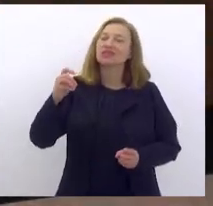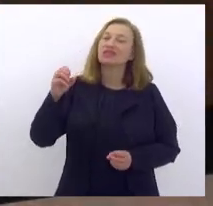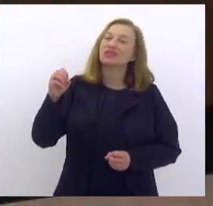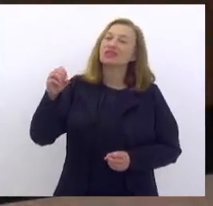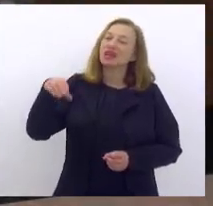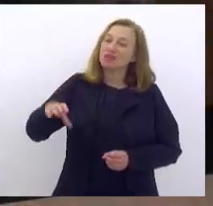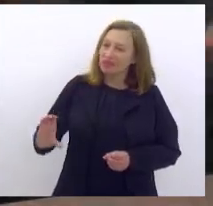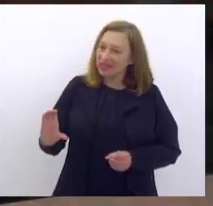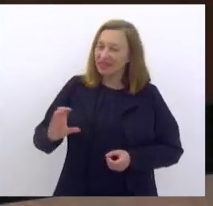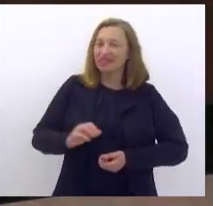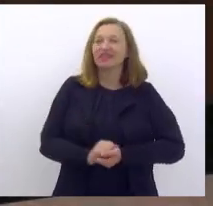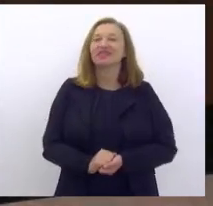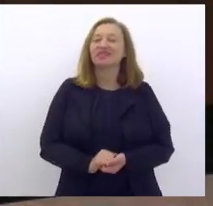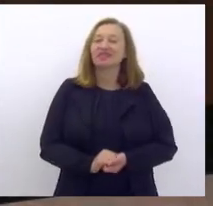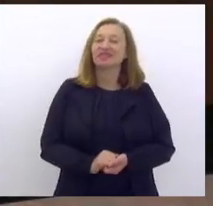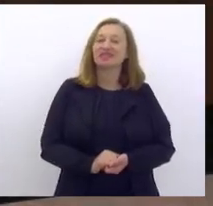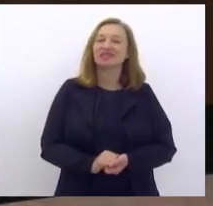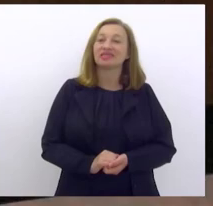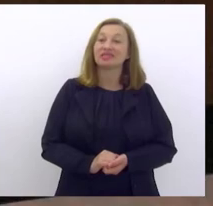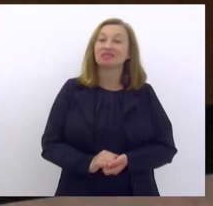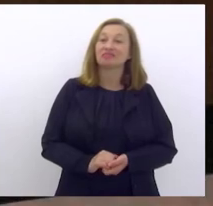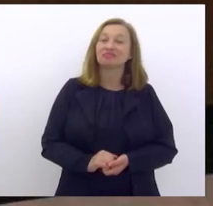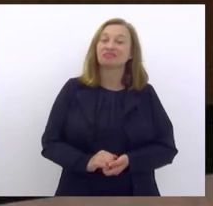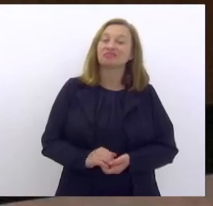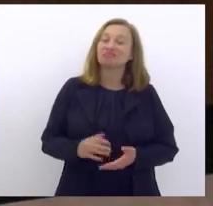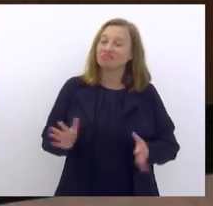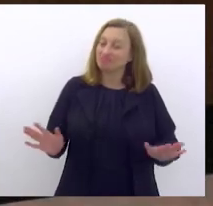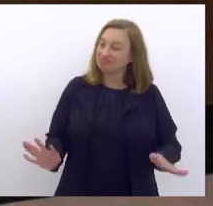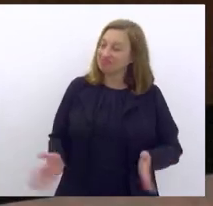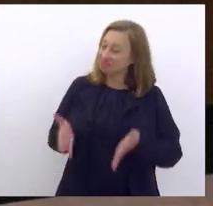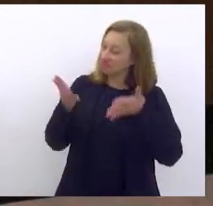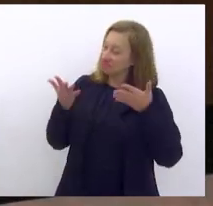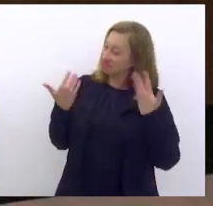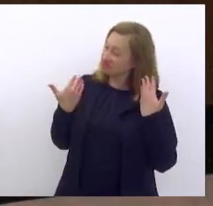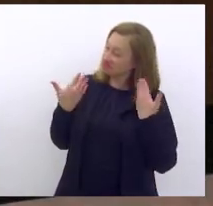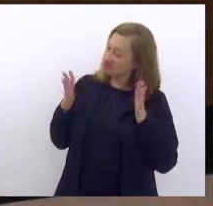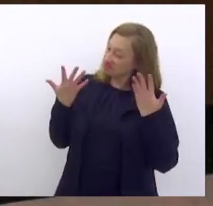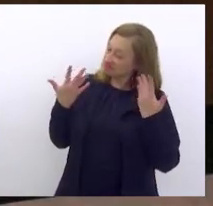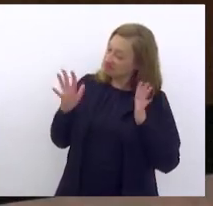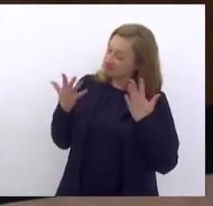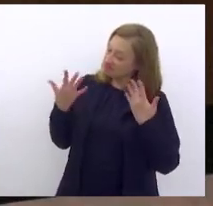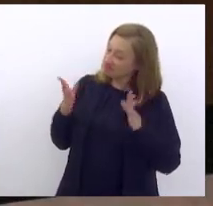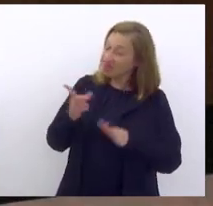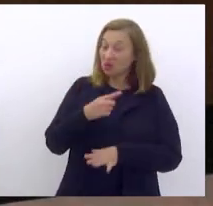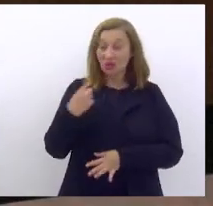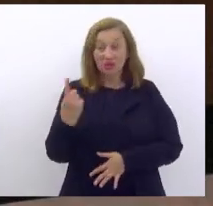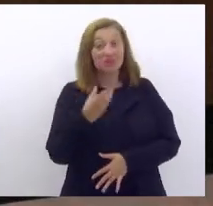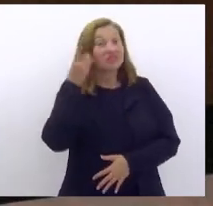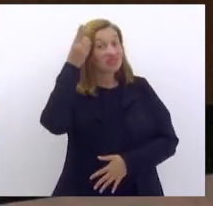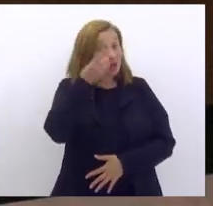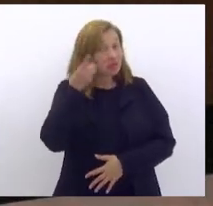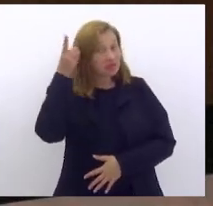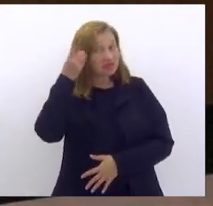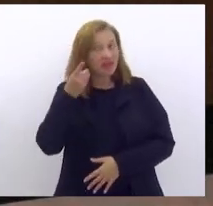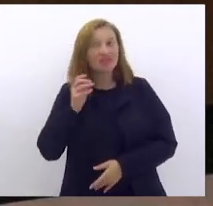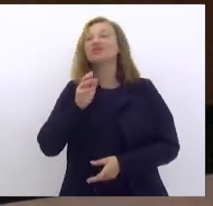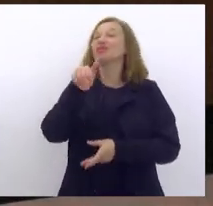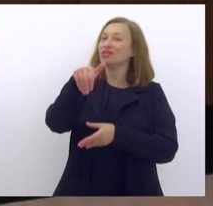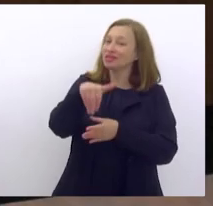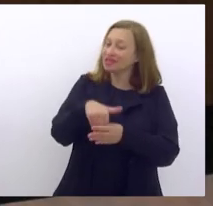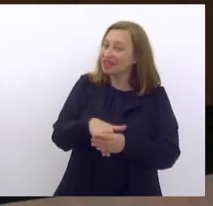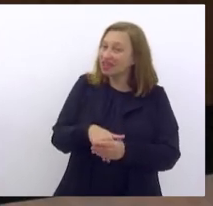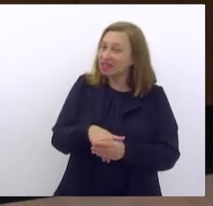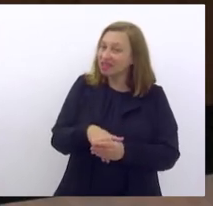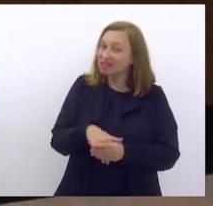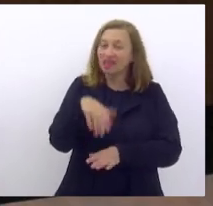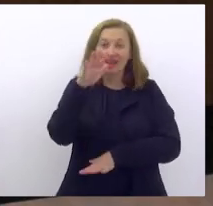Mink, por essa brilhante iniciativa que nós, deputados e deputadas, votamos